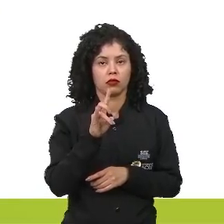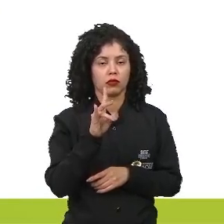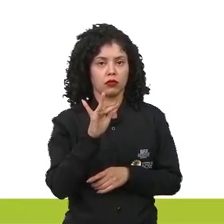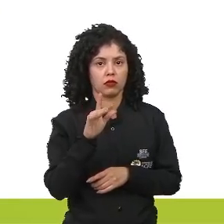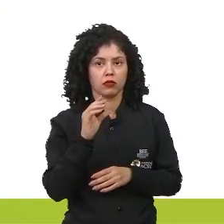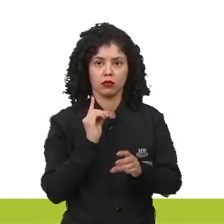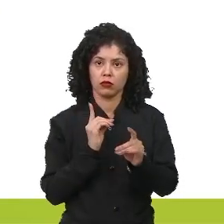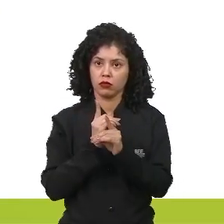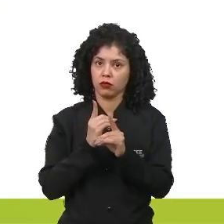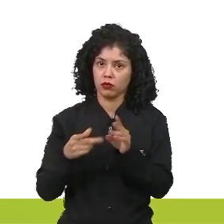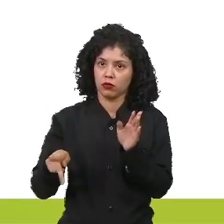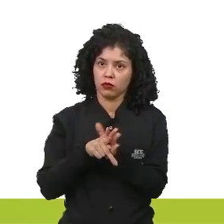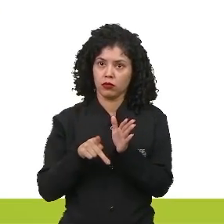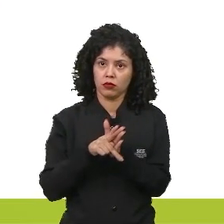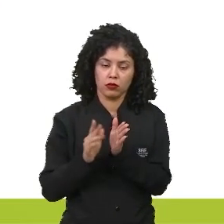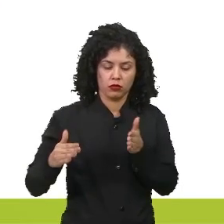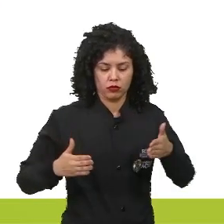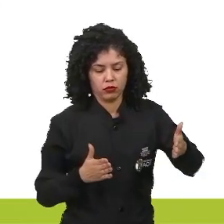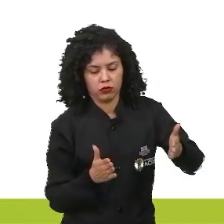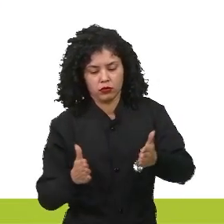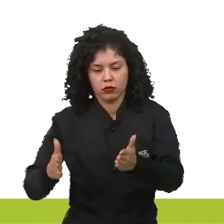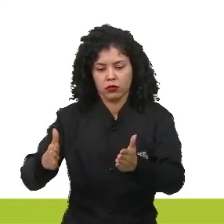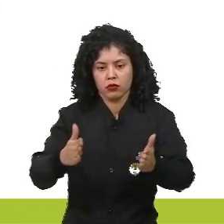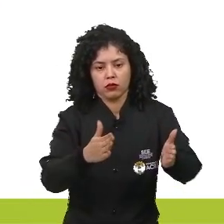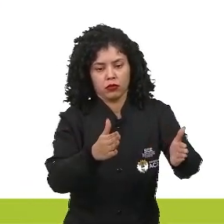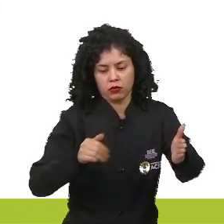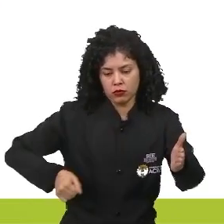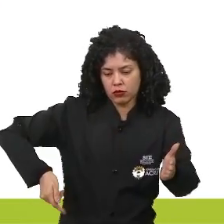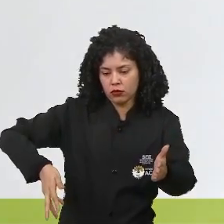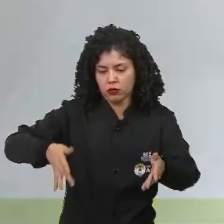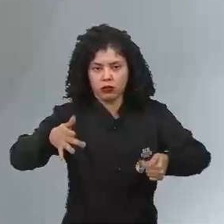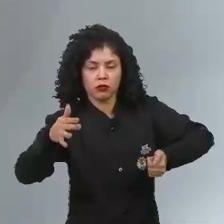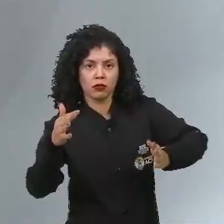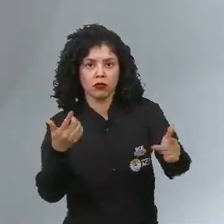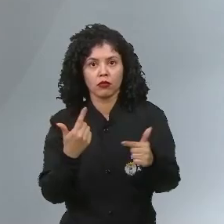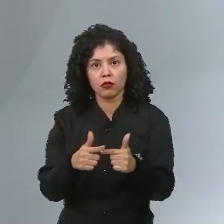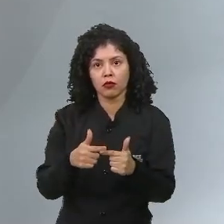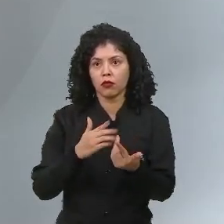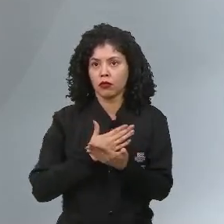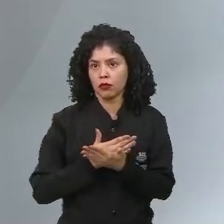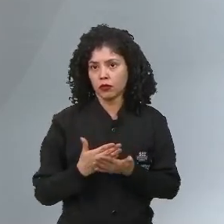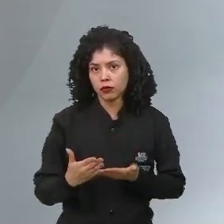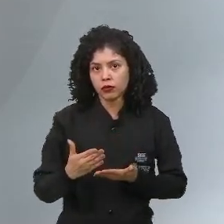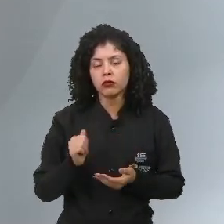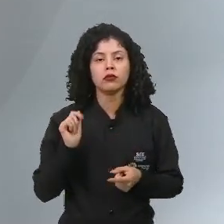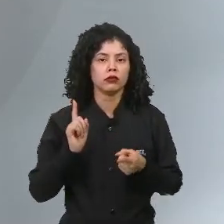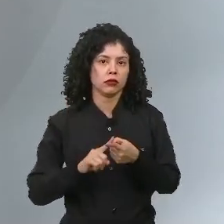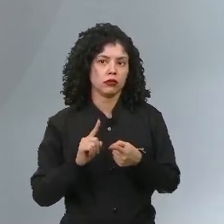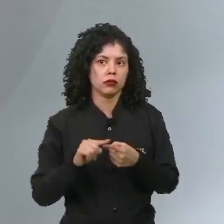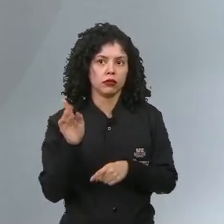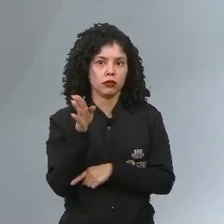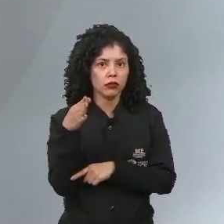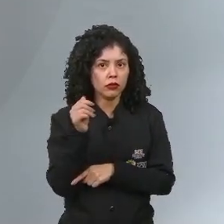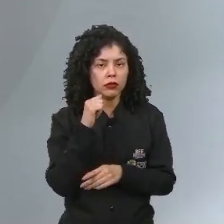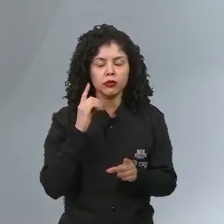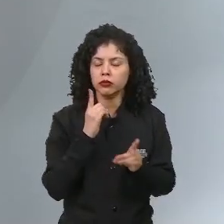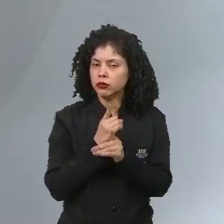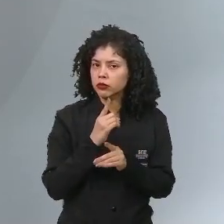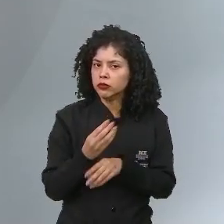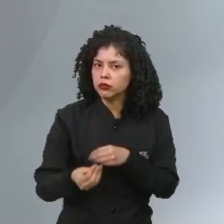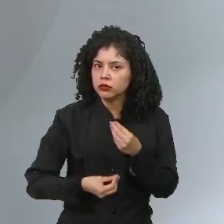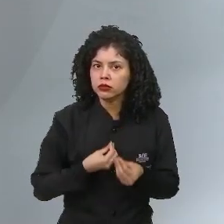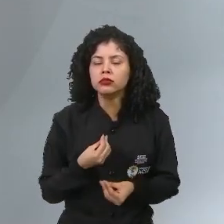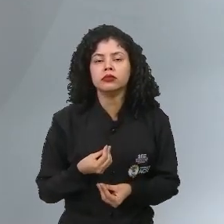era encontrado nos vales dos rios. Aí começa o problema. Por quê? Porque esses bandeirantes, eles não se